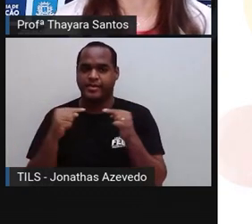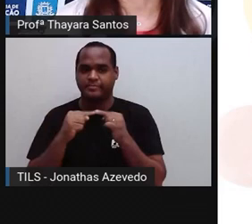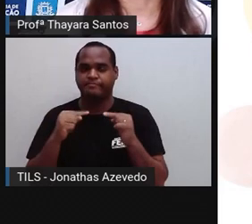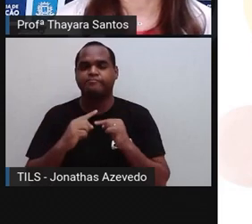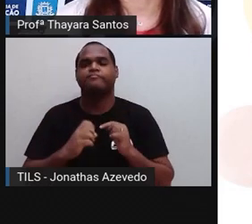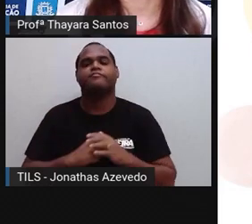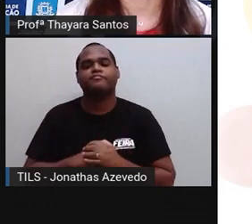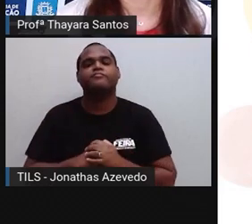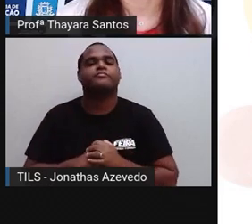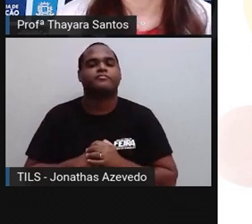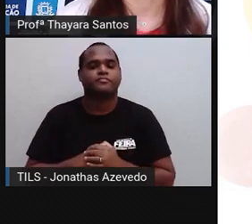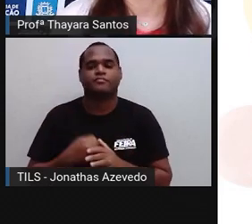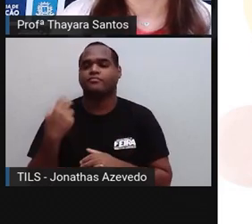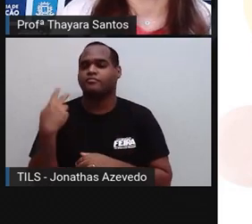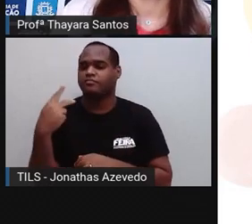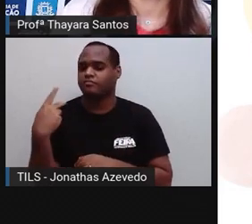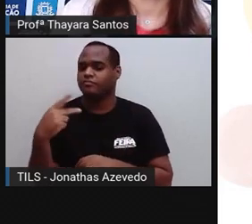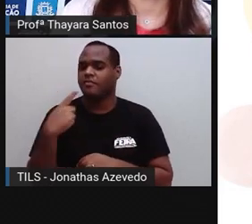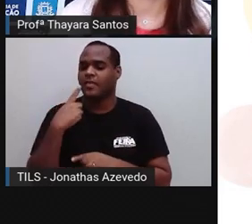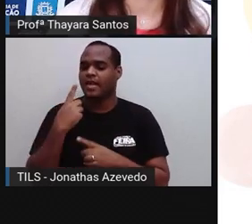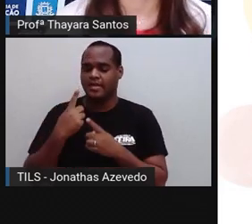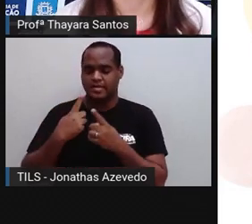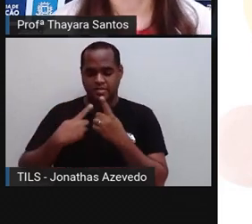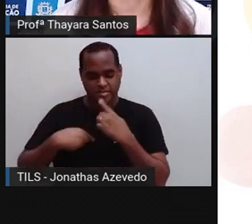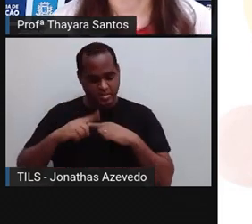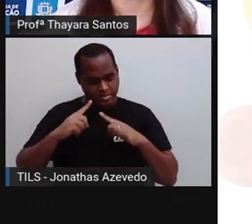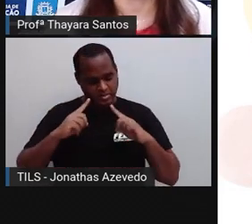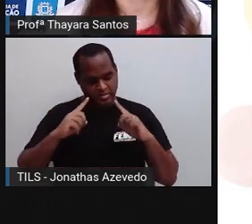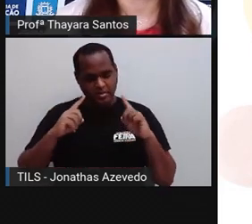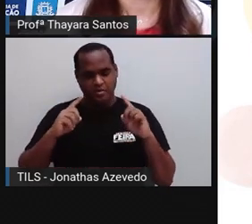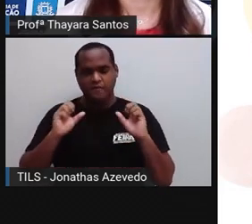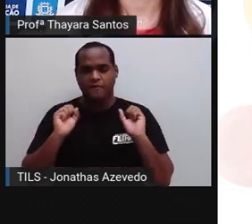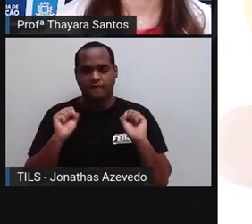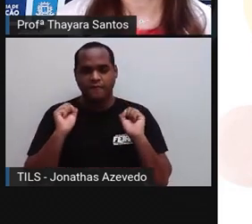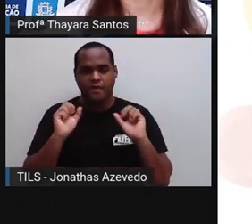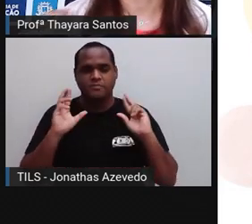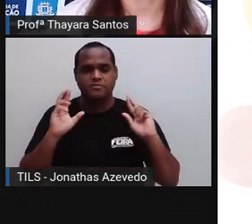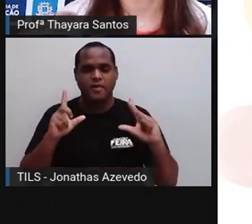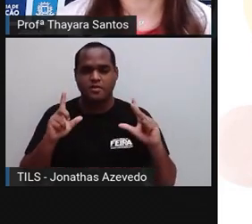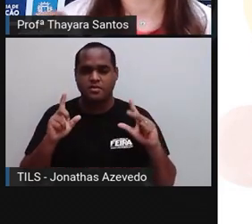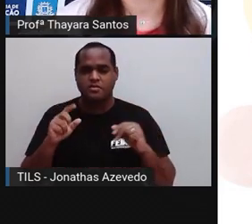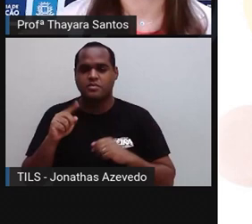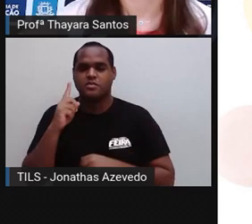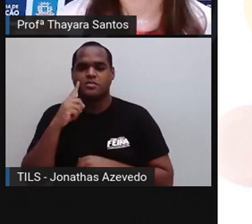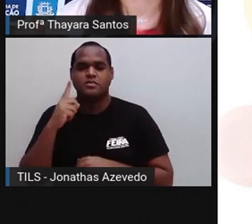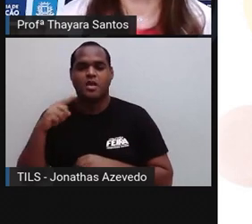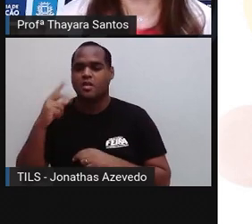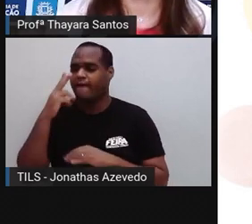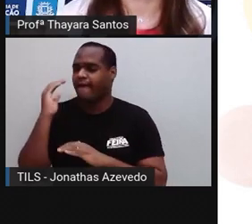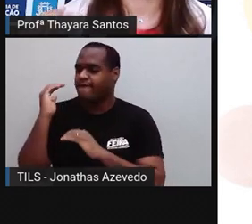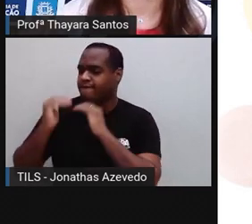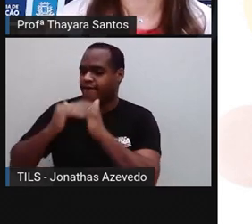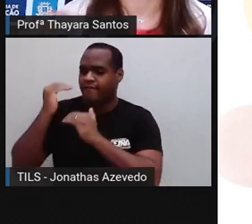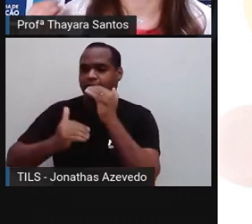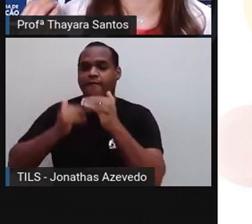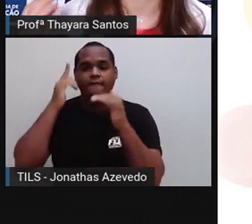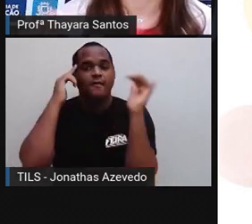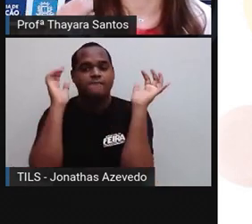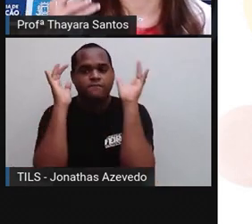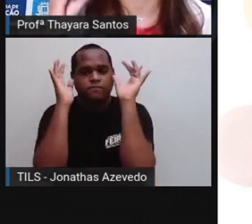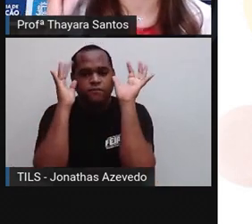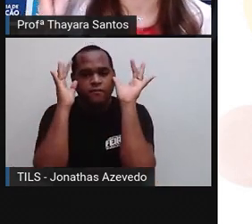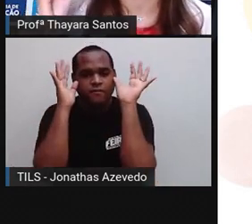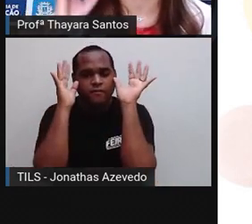Já as drogas que a gente chama de estimulantes, elas têm um efeito diferente. Elas aumentam a atividade do cérebro, fazendo com que a